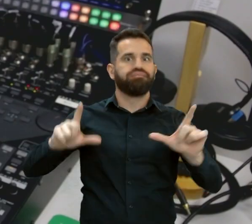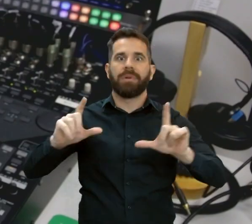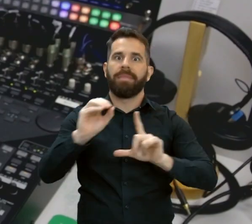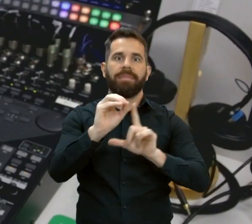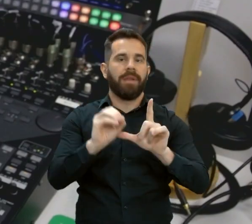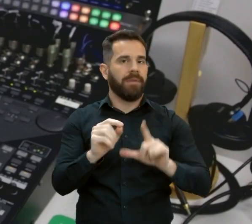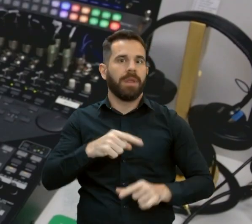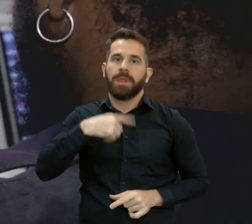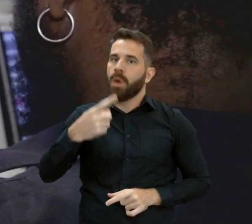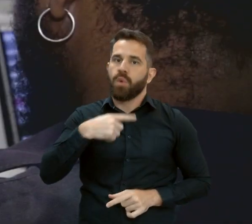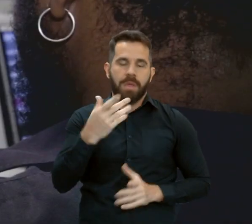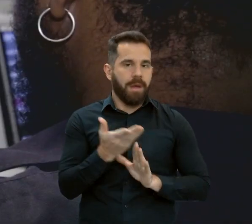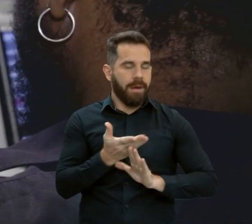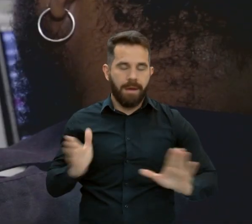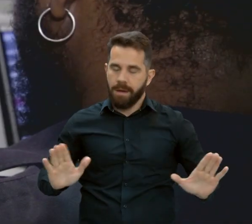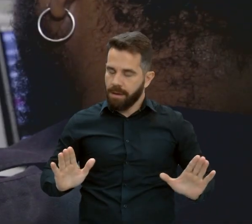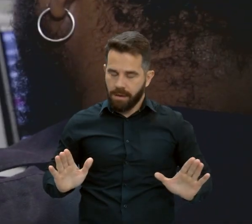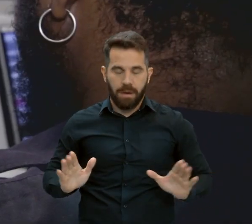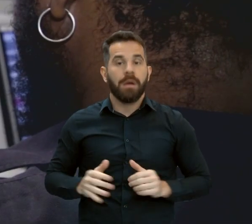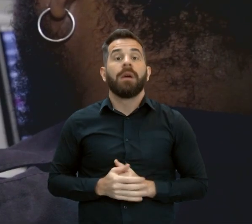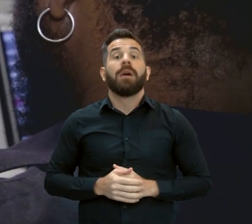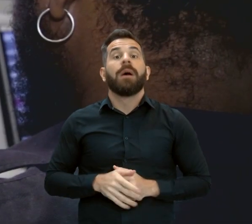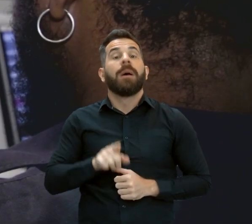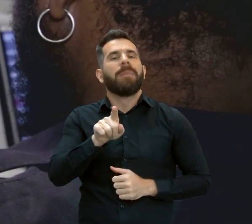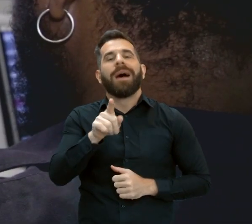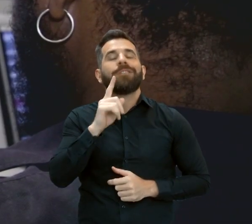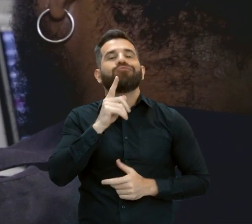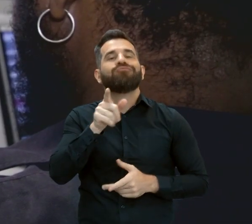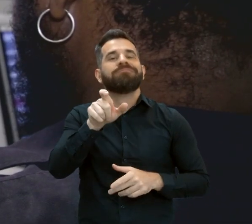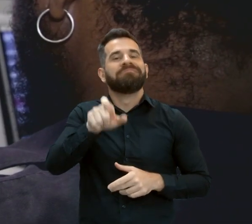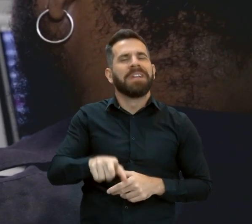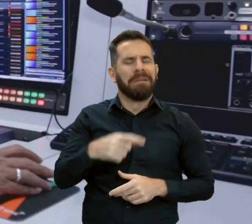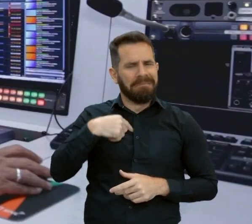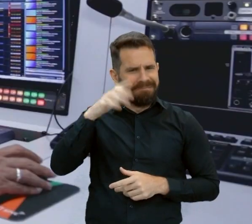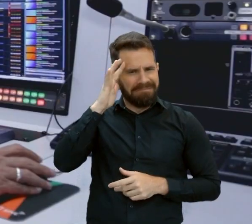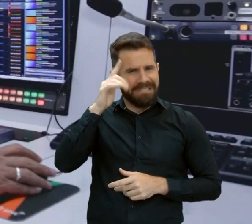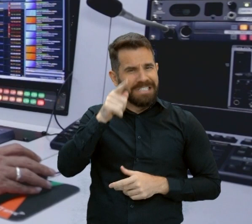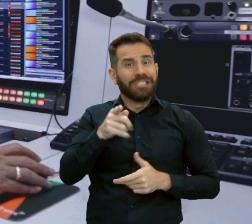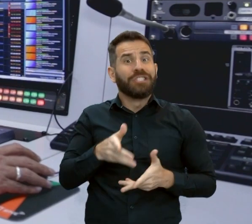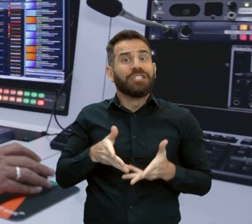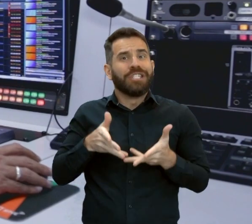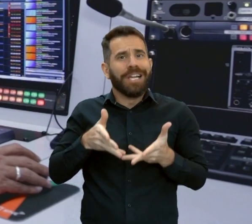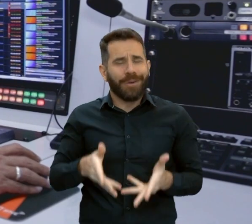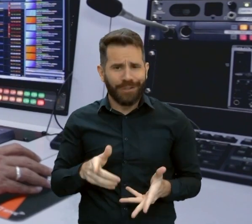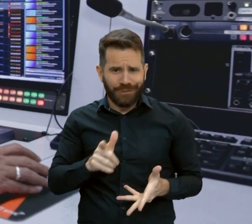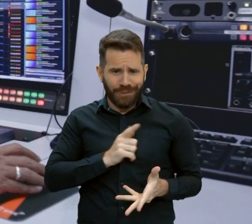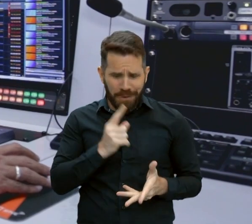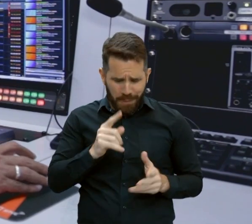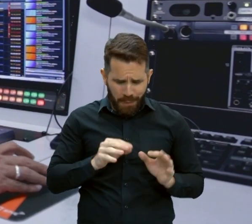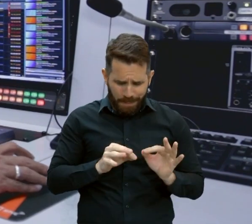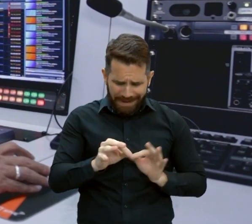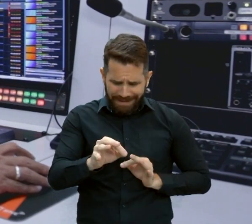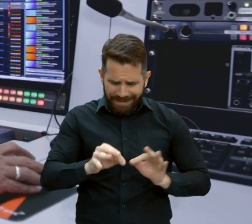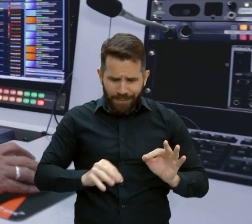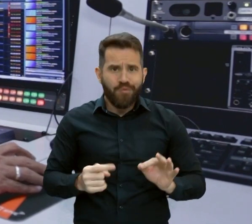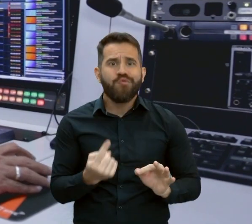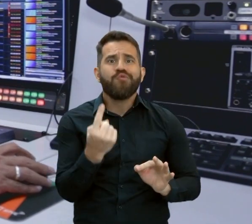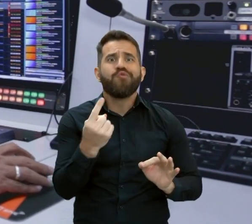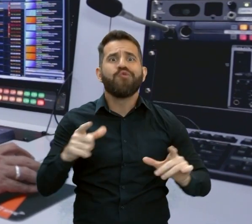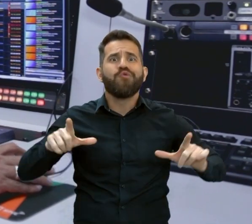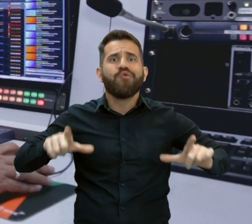fico imaginando, quando o senhor chegou, tinha só uma mesa ali para colocar tudo isso para funcionar. Não, era